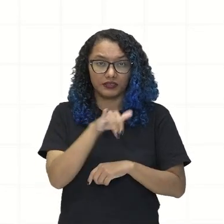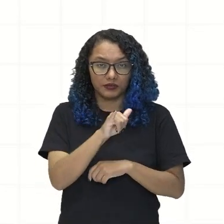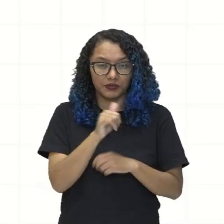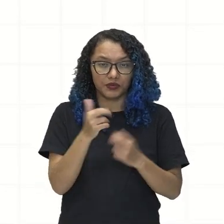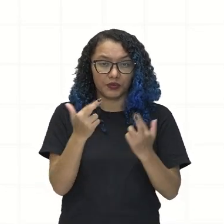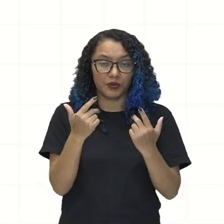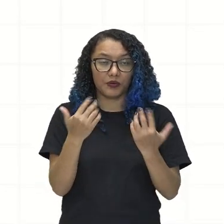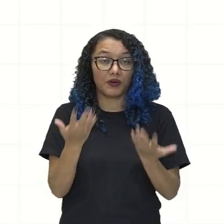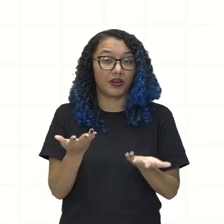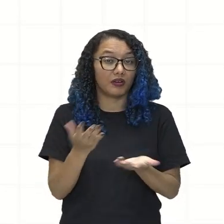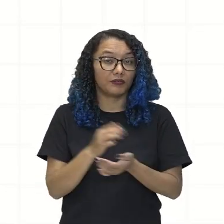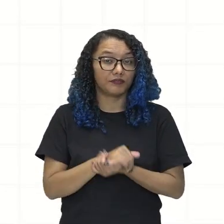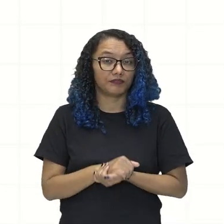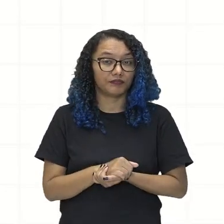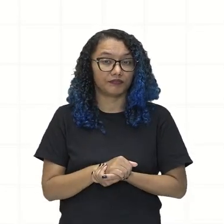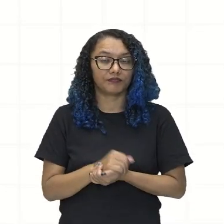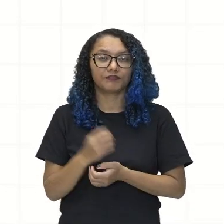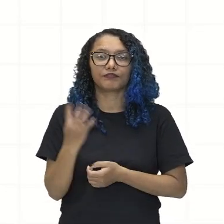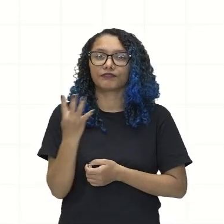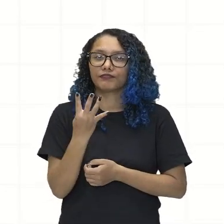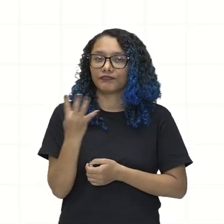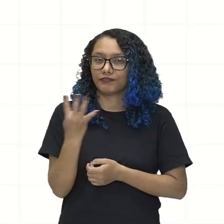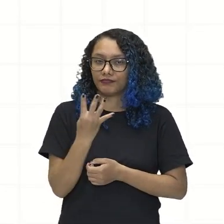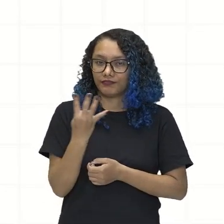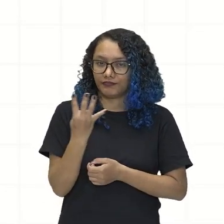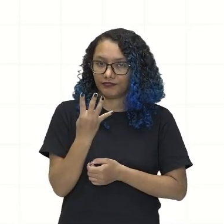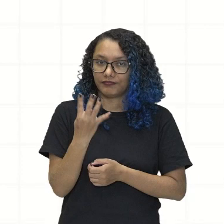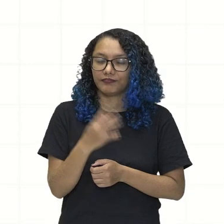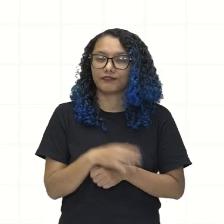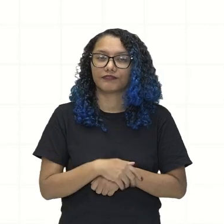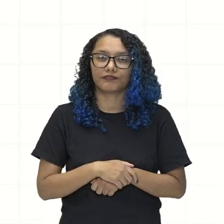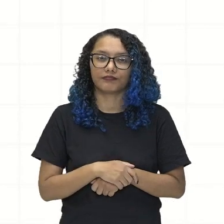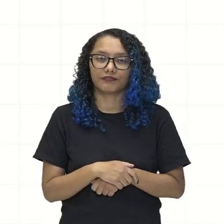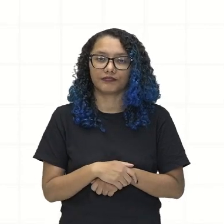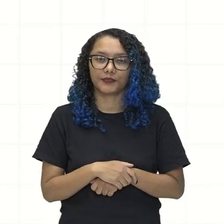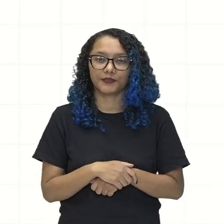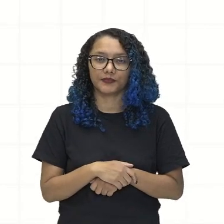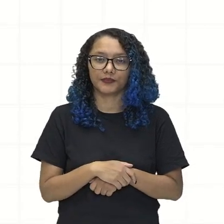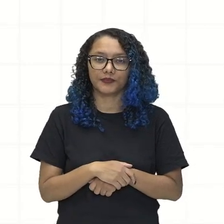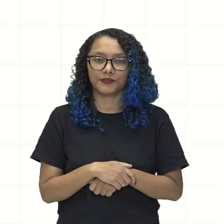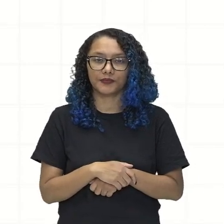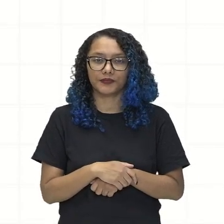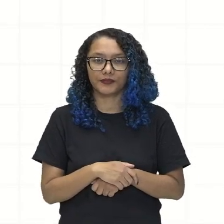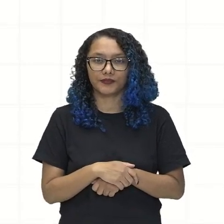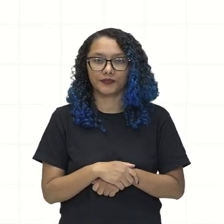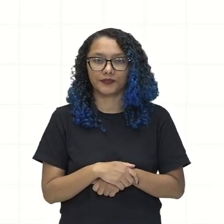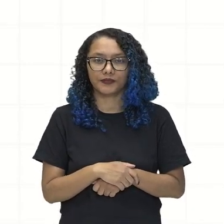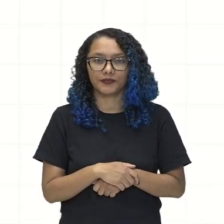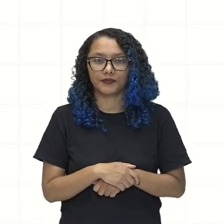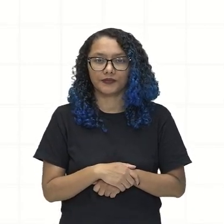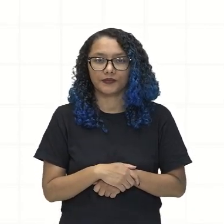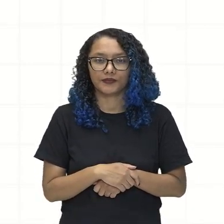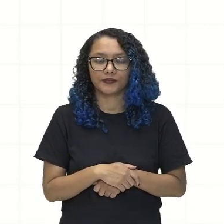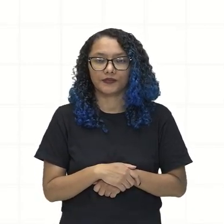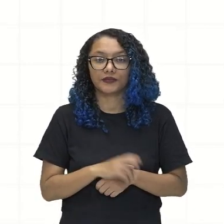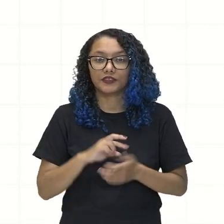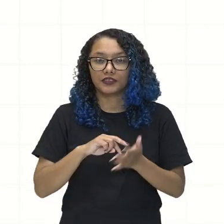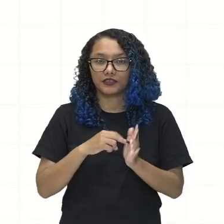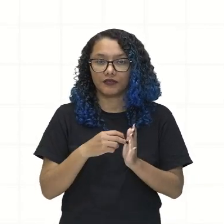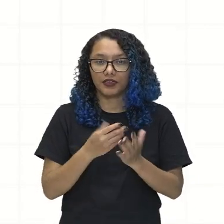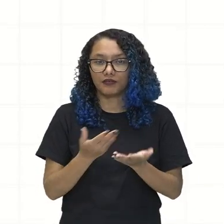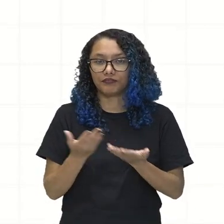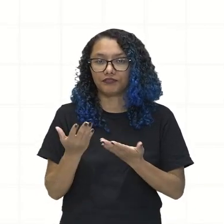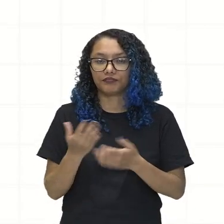Y é igual a 44 veículos, olha. Simbolizando que aqui eu tenho os